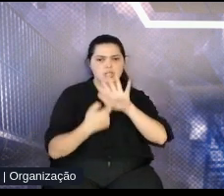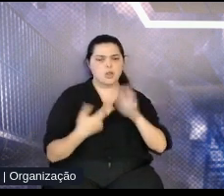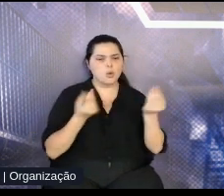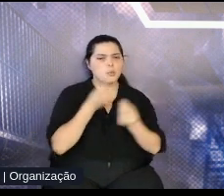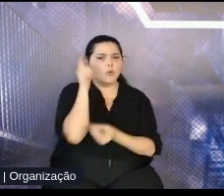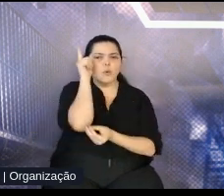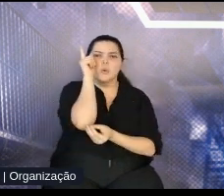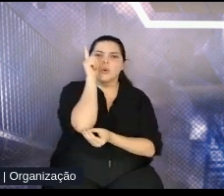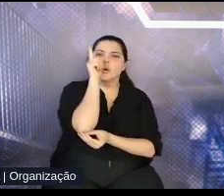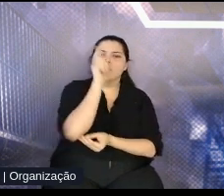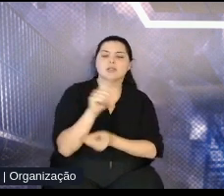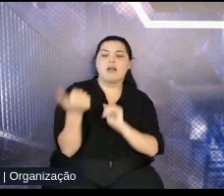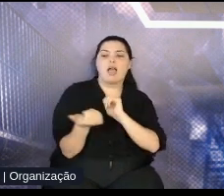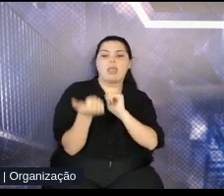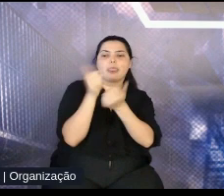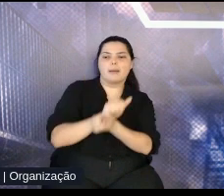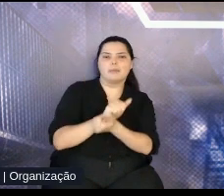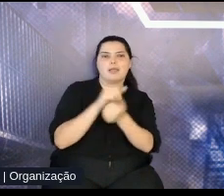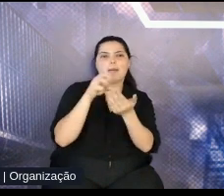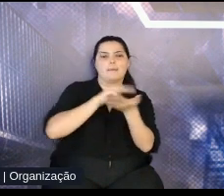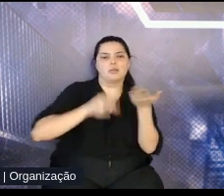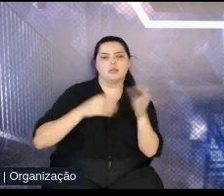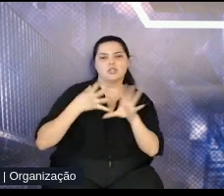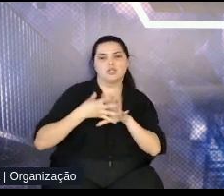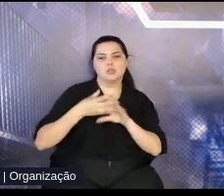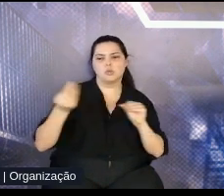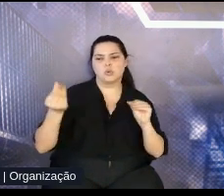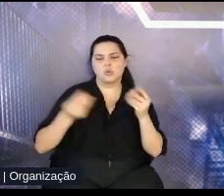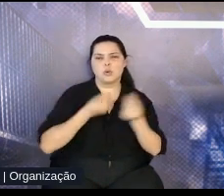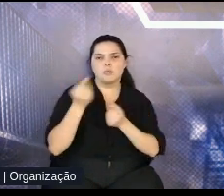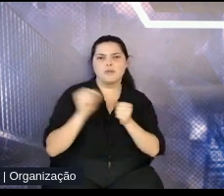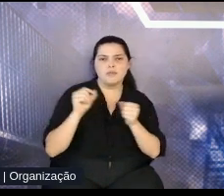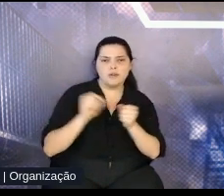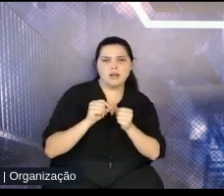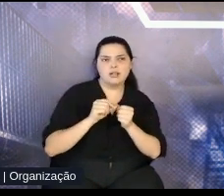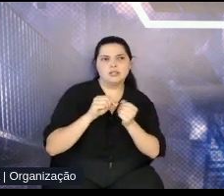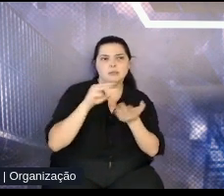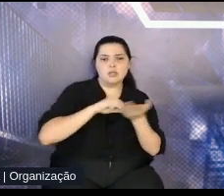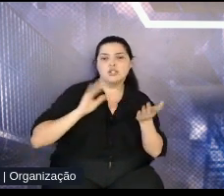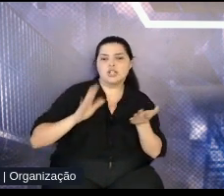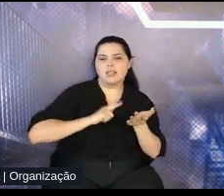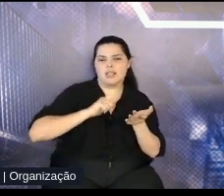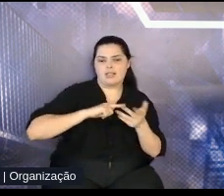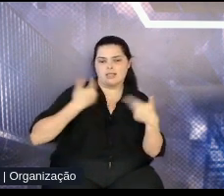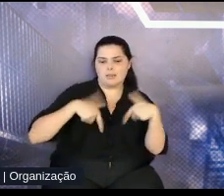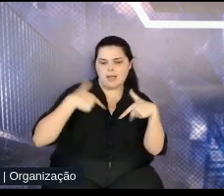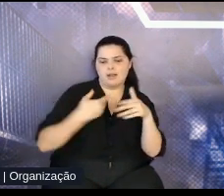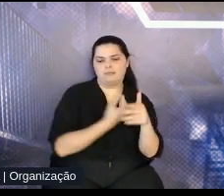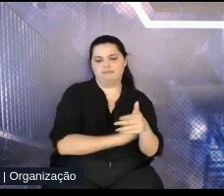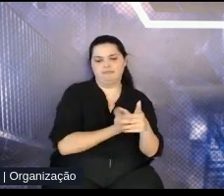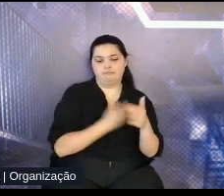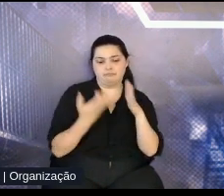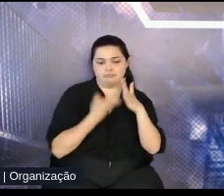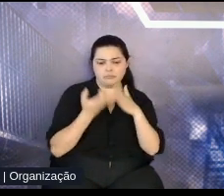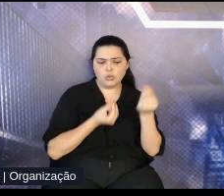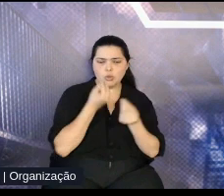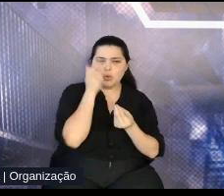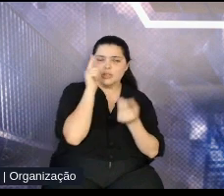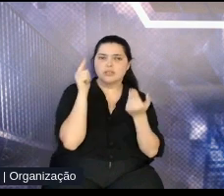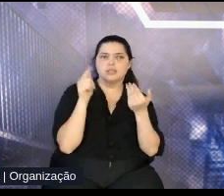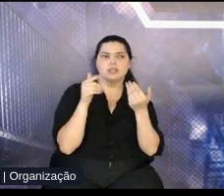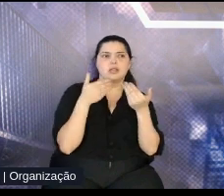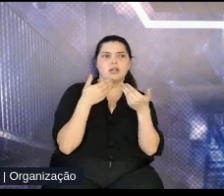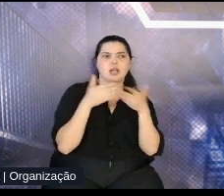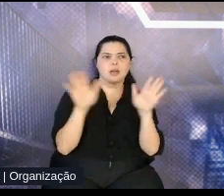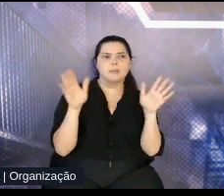estar adaptando uma metodologia de Scrum, uma metodologia que eu já tenho dentro da minha empresa, para que eu consiga estar vislumbrando, consiga